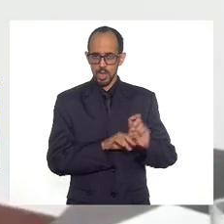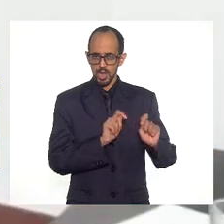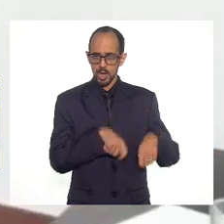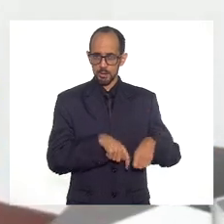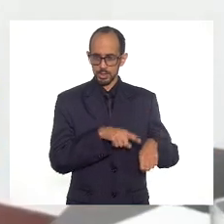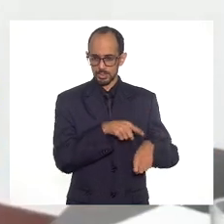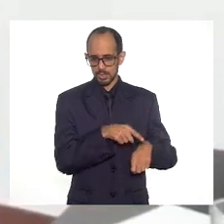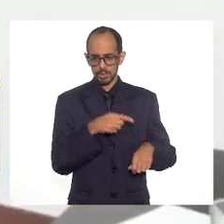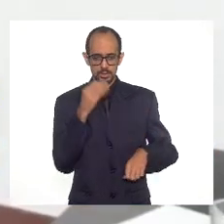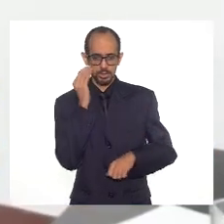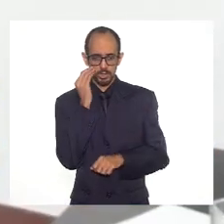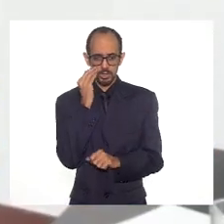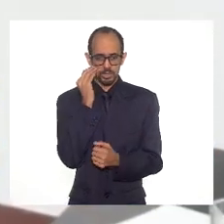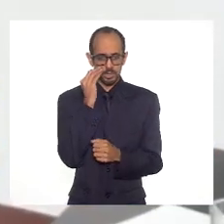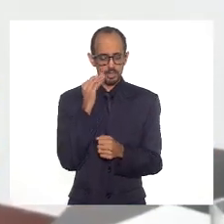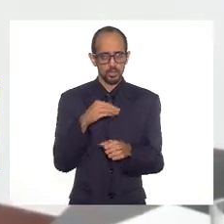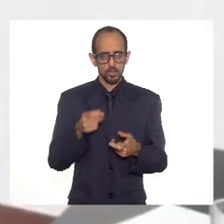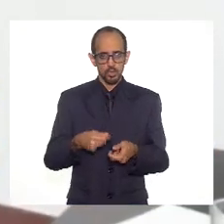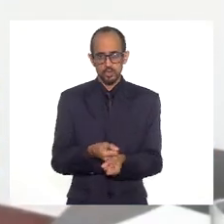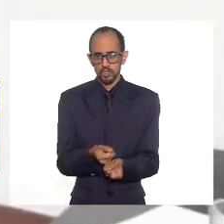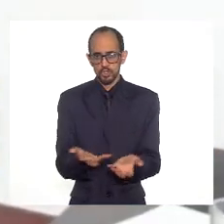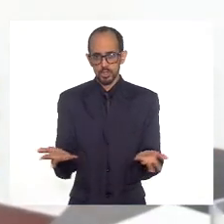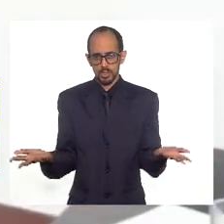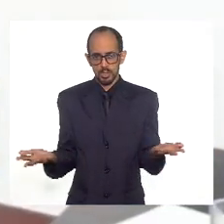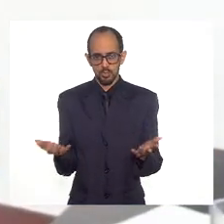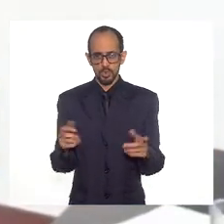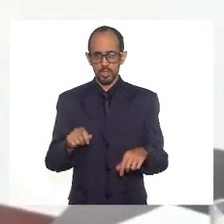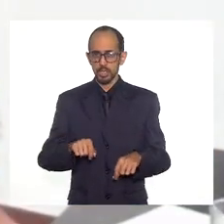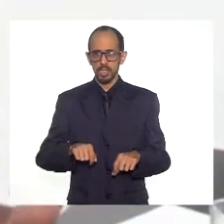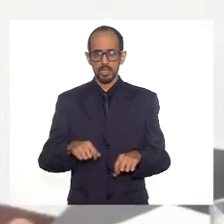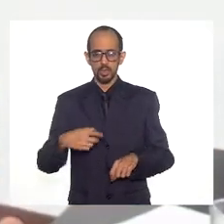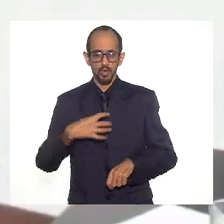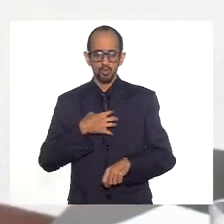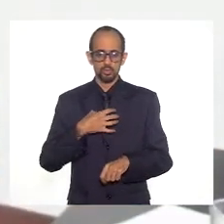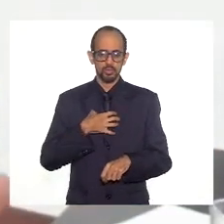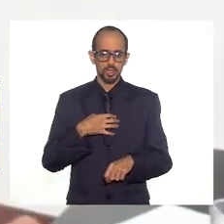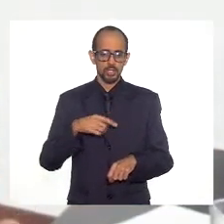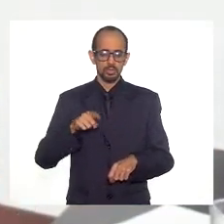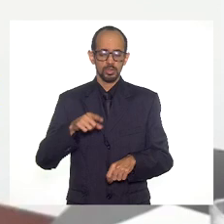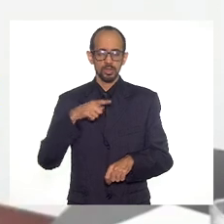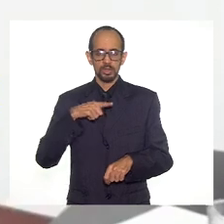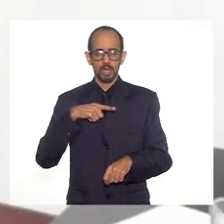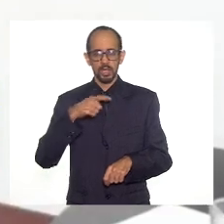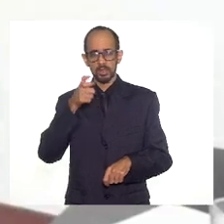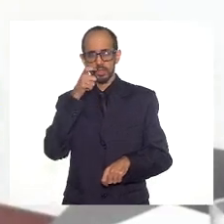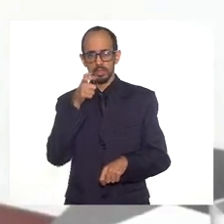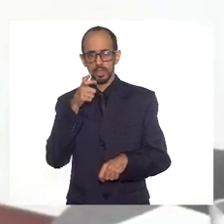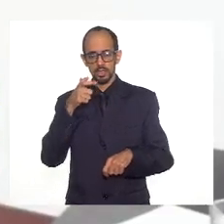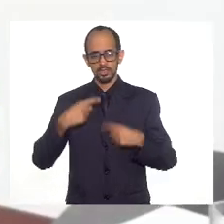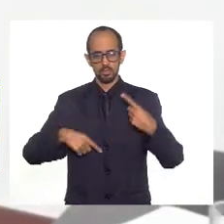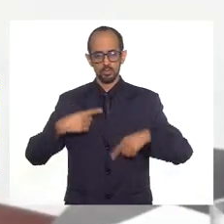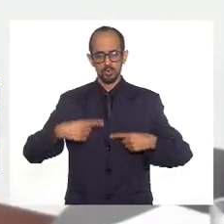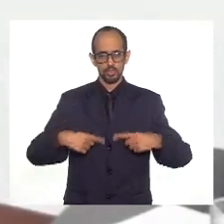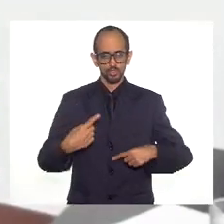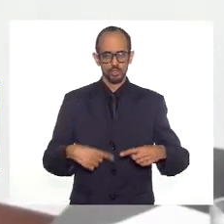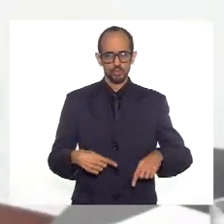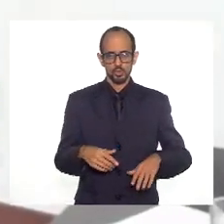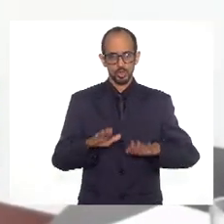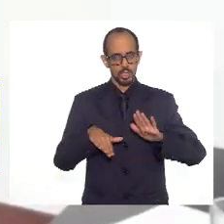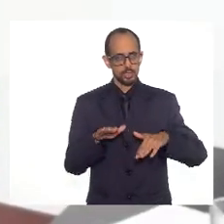tentando distribuí-lo de uma forma que, obviamente, é contaminada por interesses políticos, muitas das vezes não